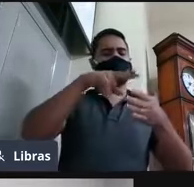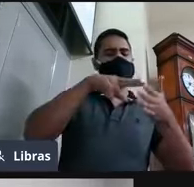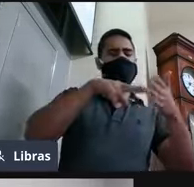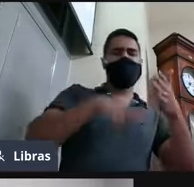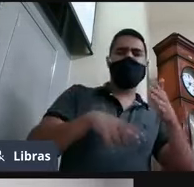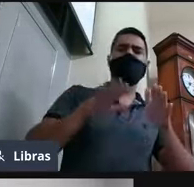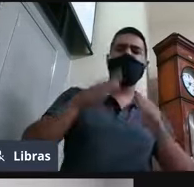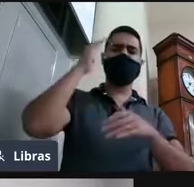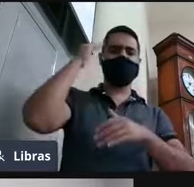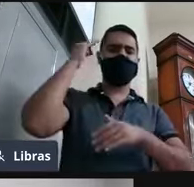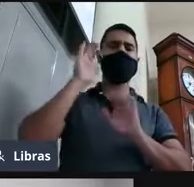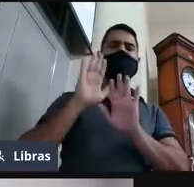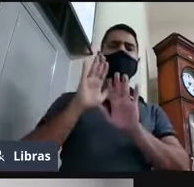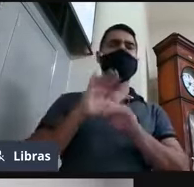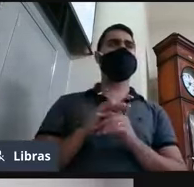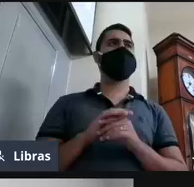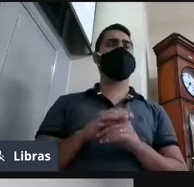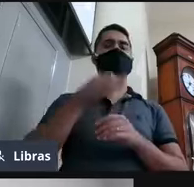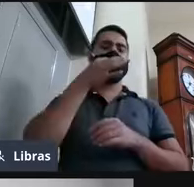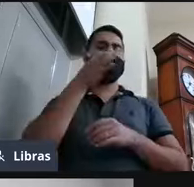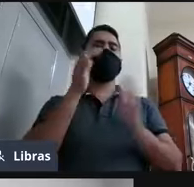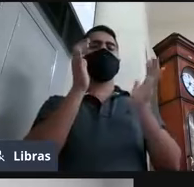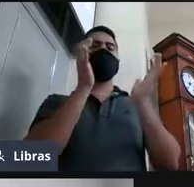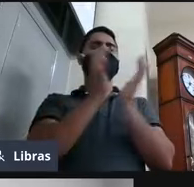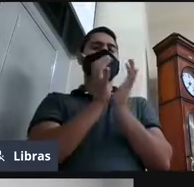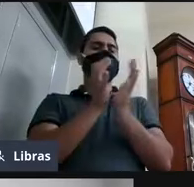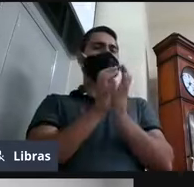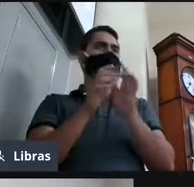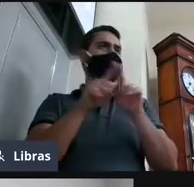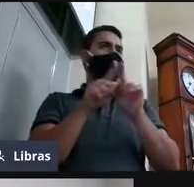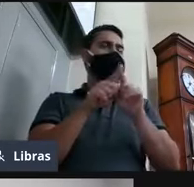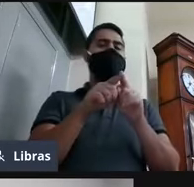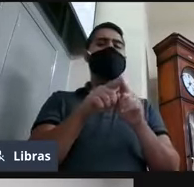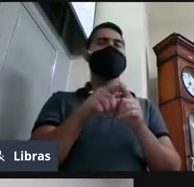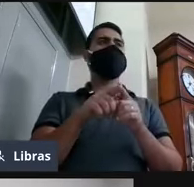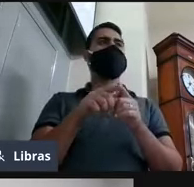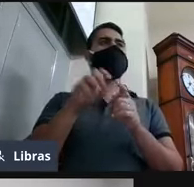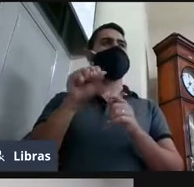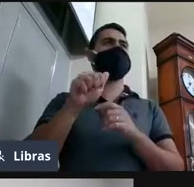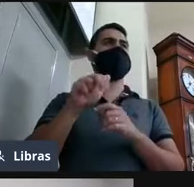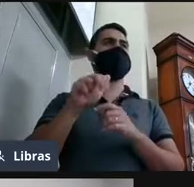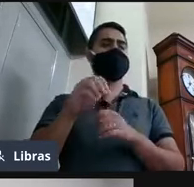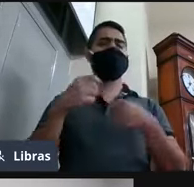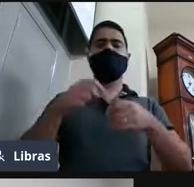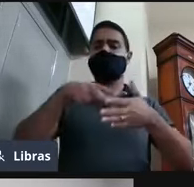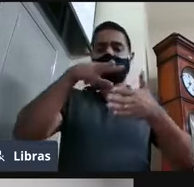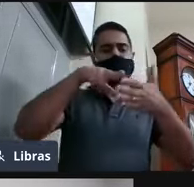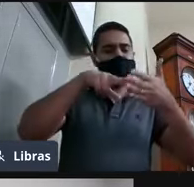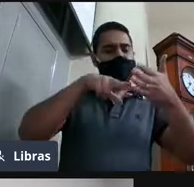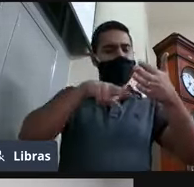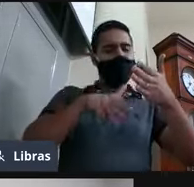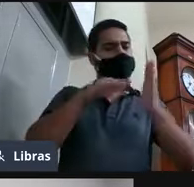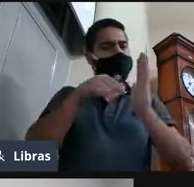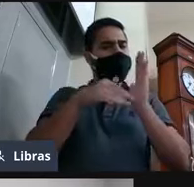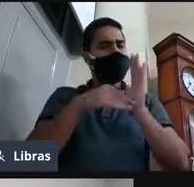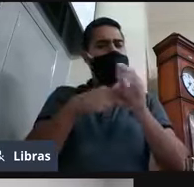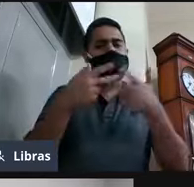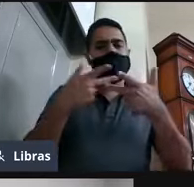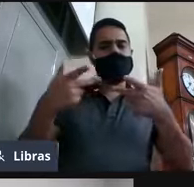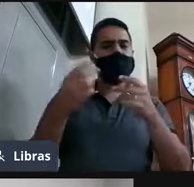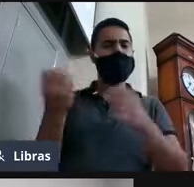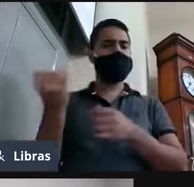mas tanto o parecer da comissão com o relator Saulo Correia, quanto o meu, tem que ser lido na íntegra, porque é coisa de